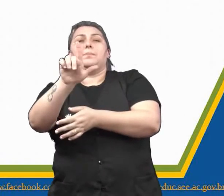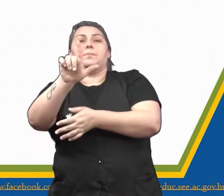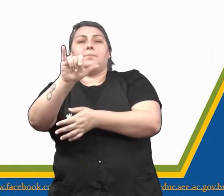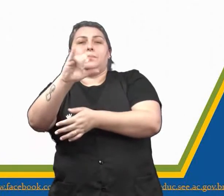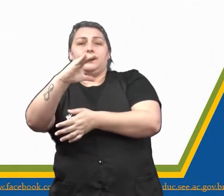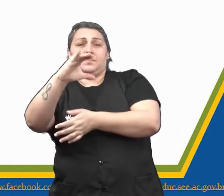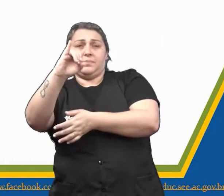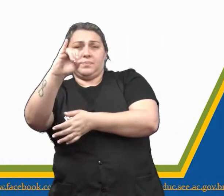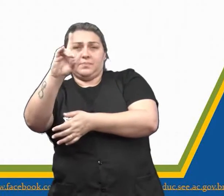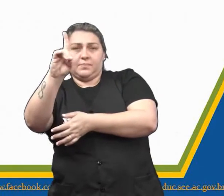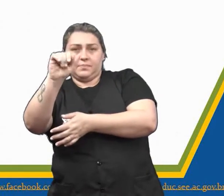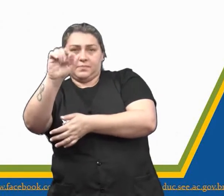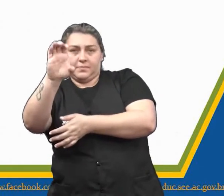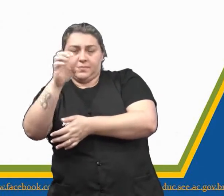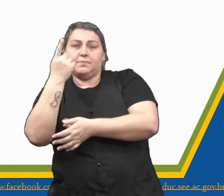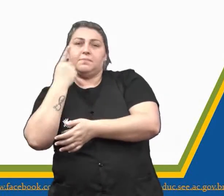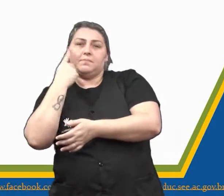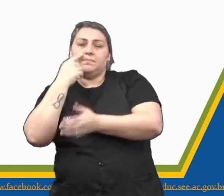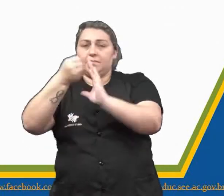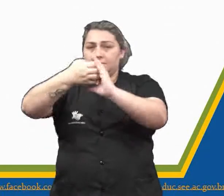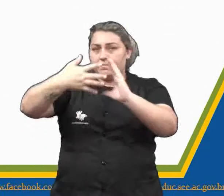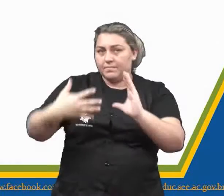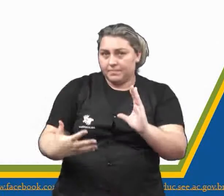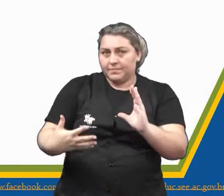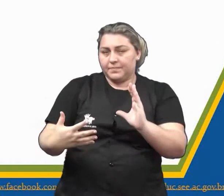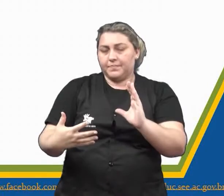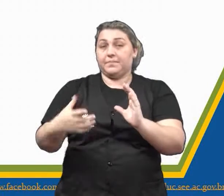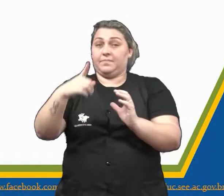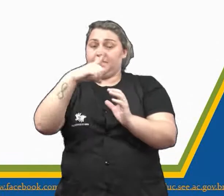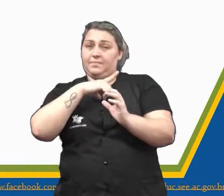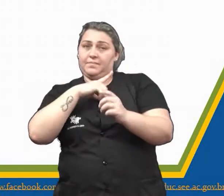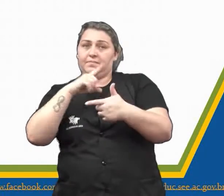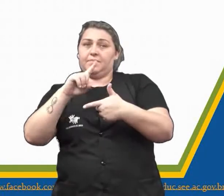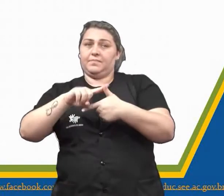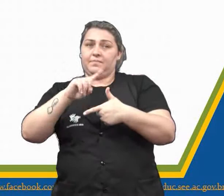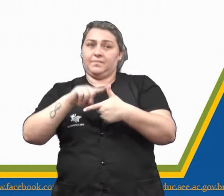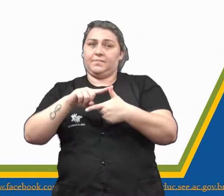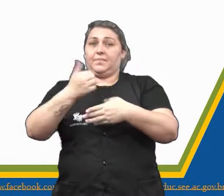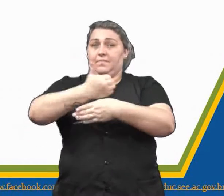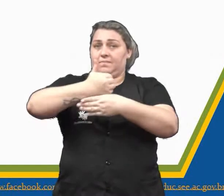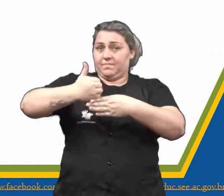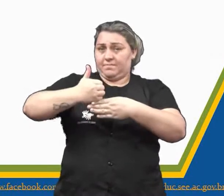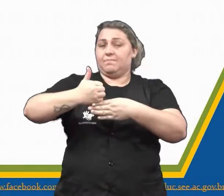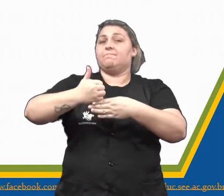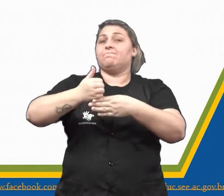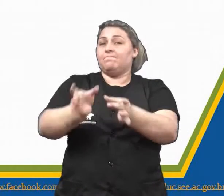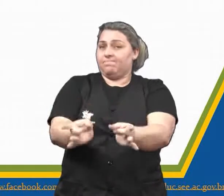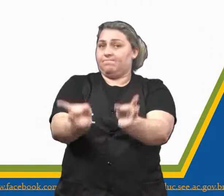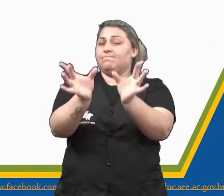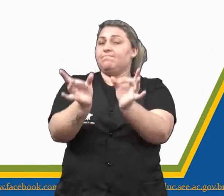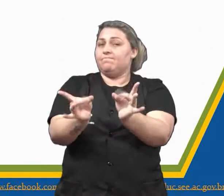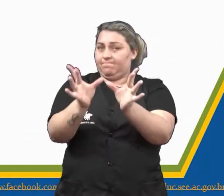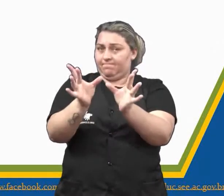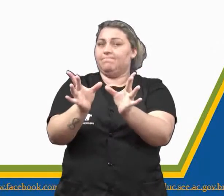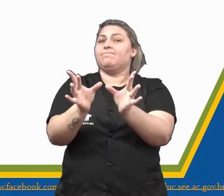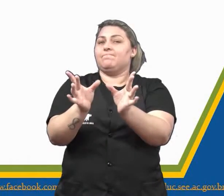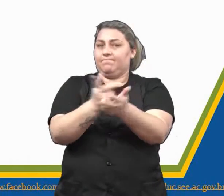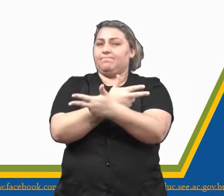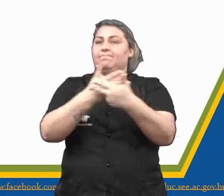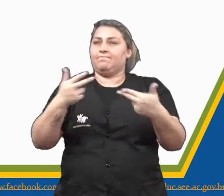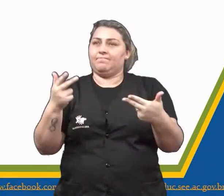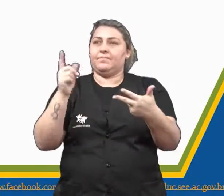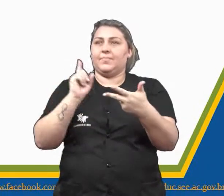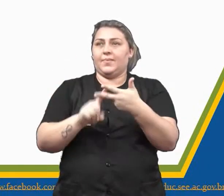algumas características da publicidade, então. A publicidade tem caráter comercial, ou seja, ela quer sempre vender um